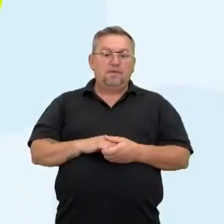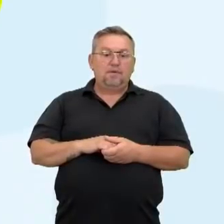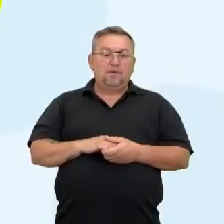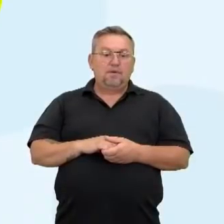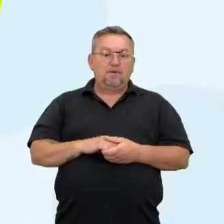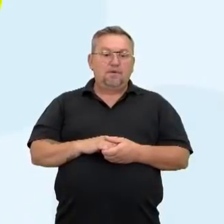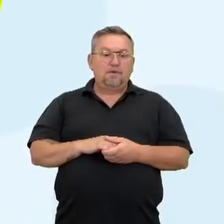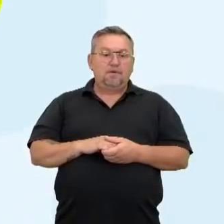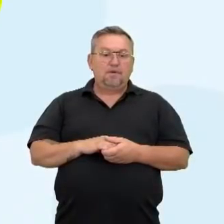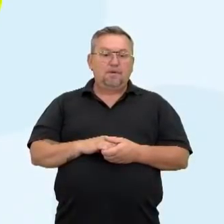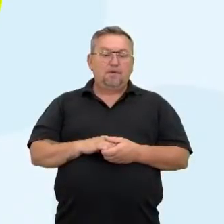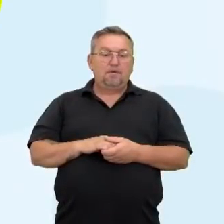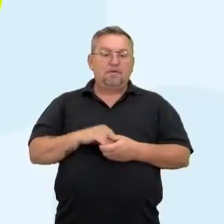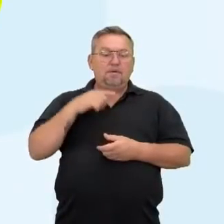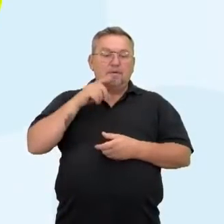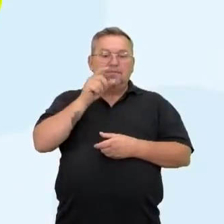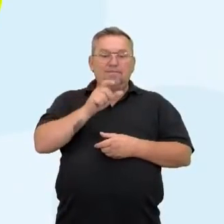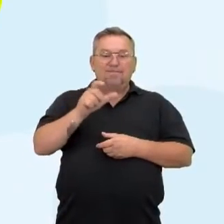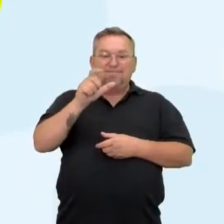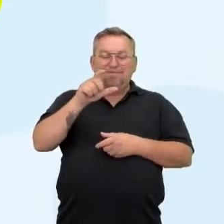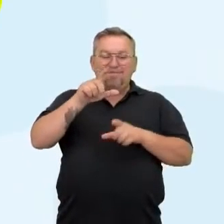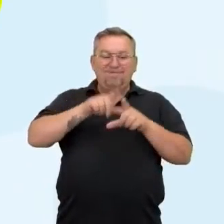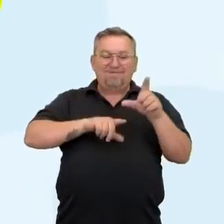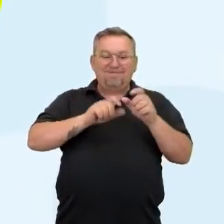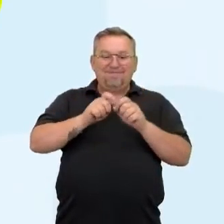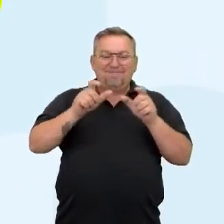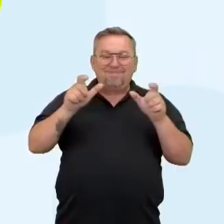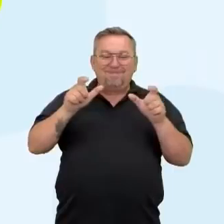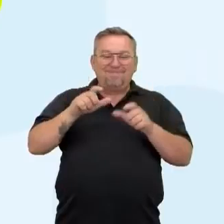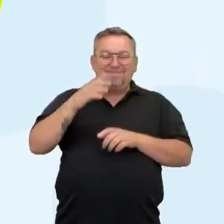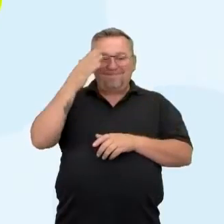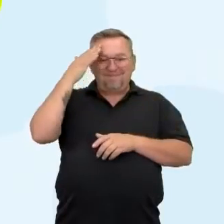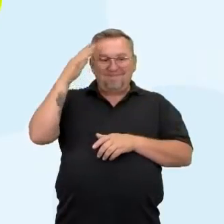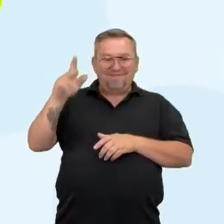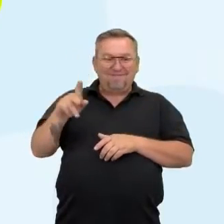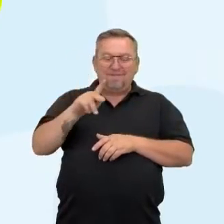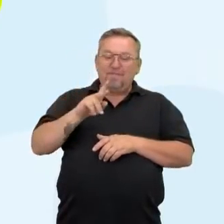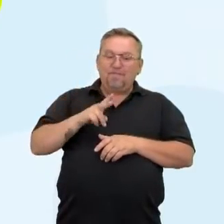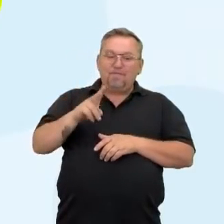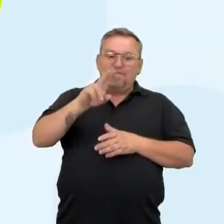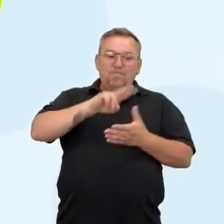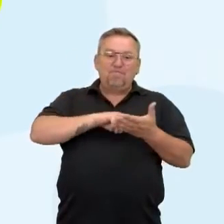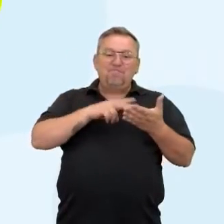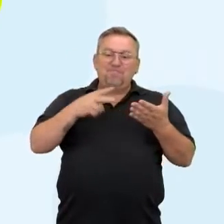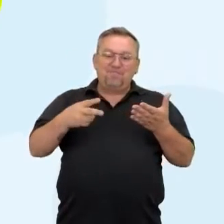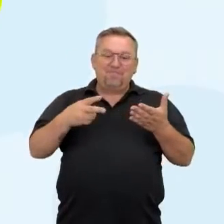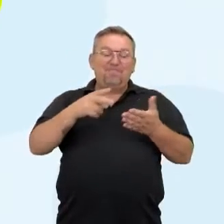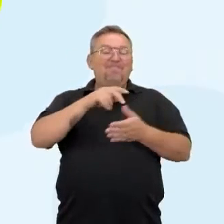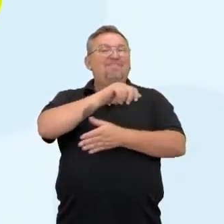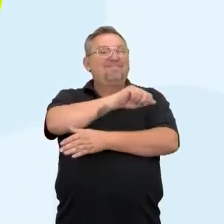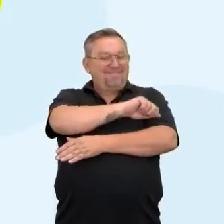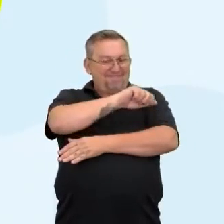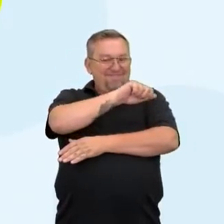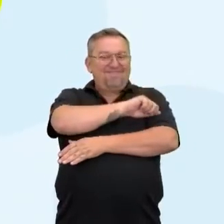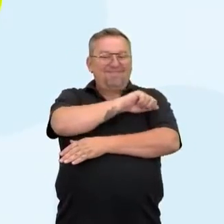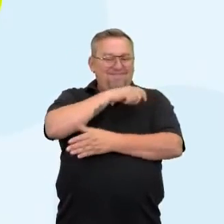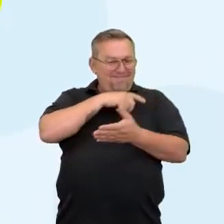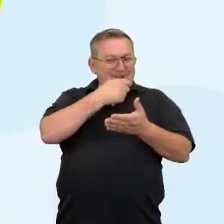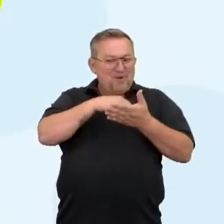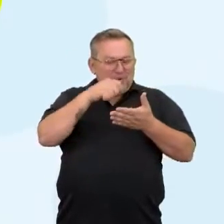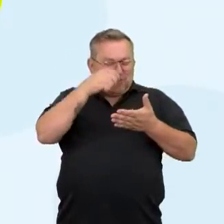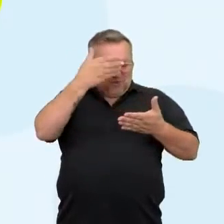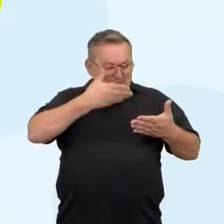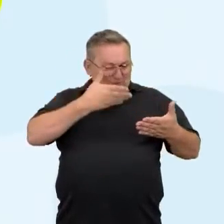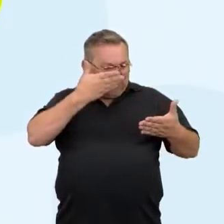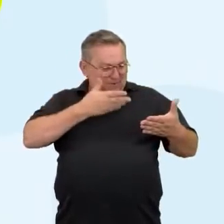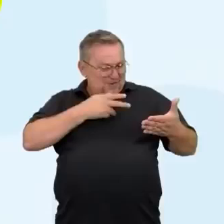um espaço porque a letra é muito grande, né? Obrigado aos professores que sempre traduzem minha letra para os alunos que não entenderam na